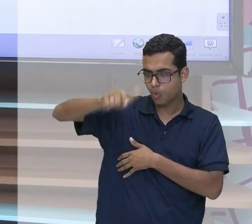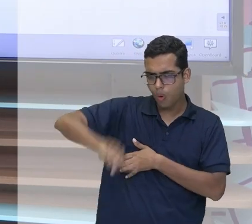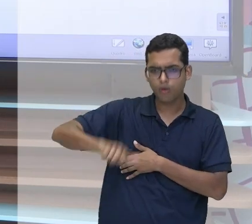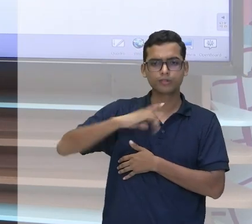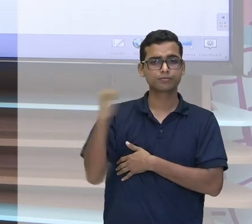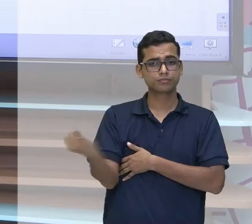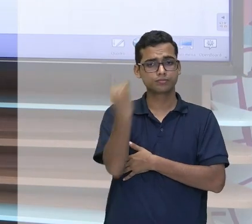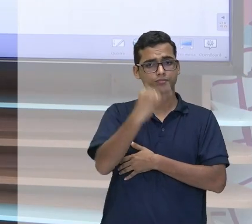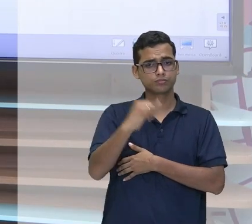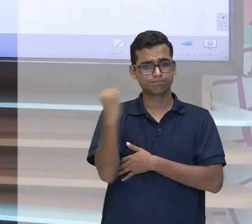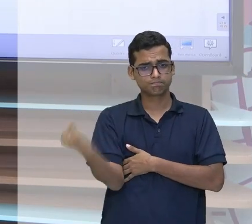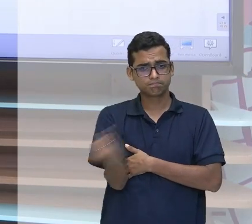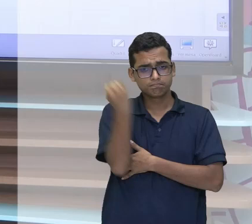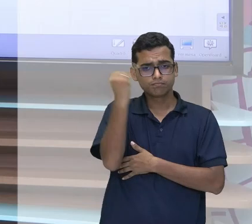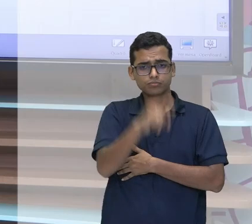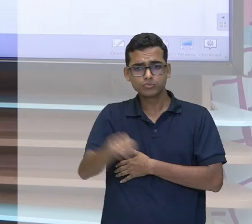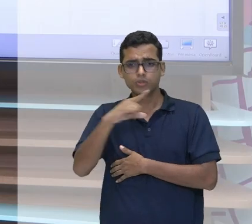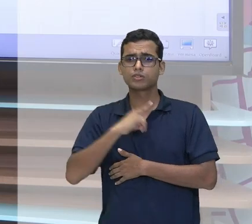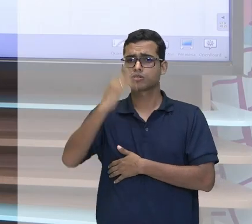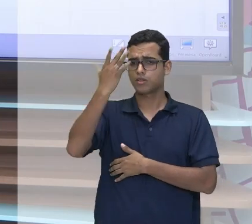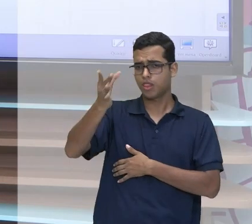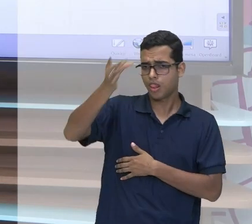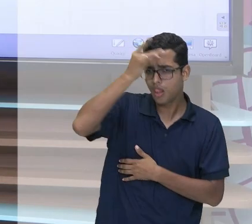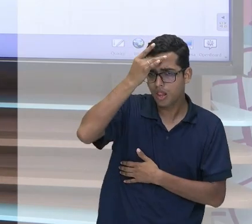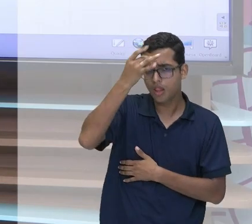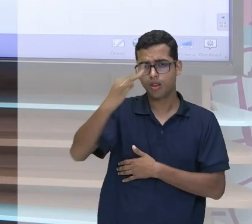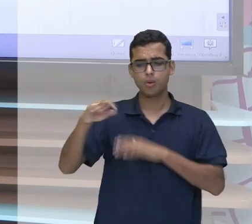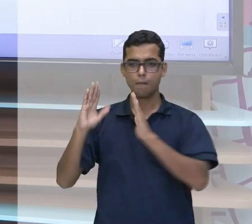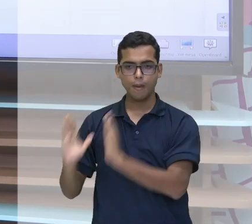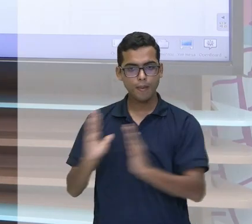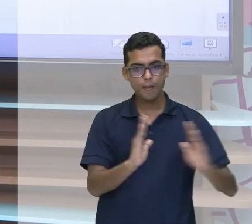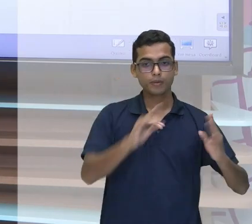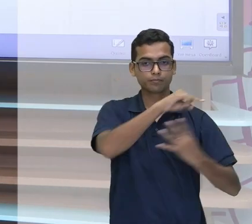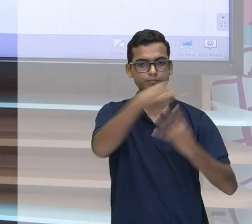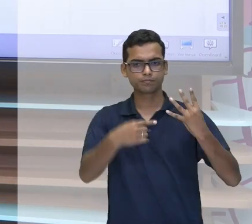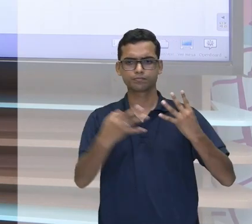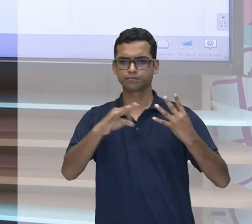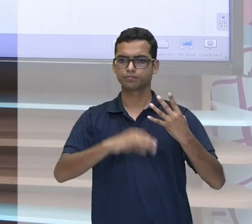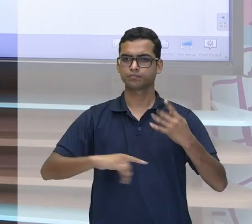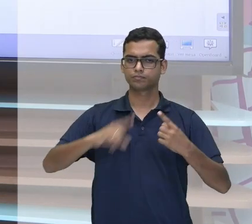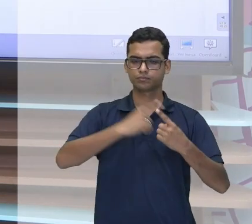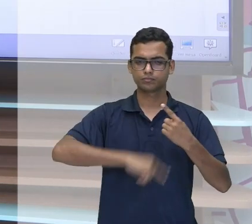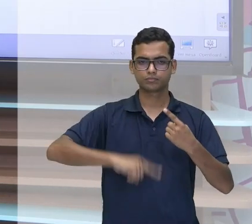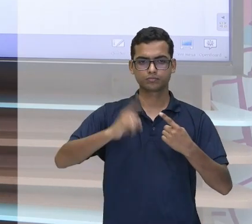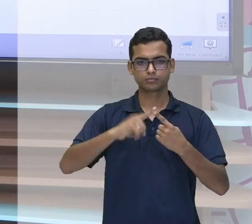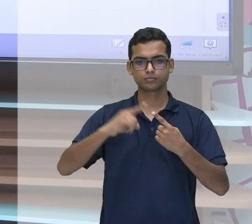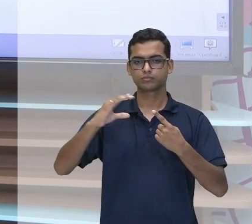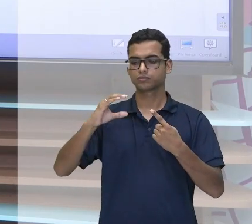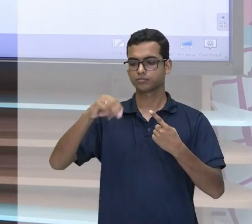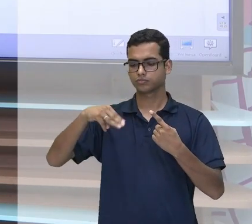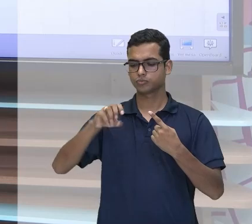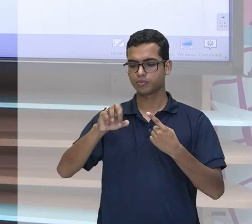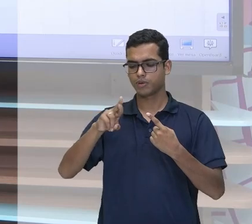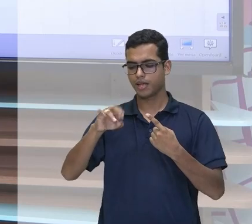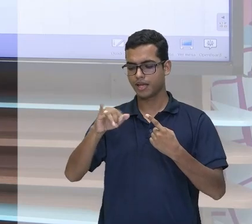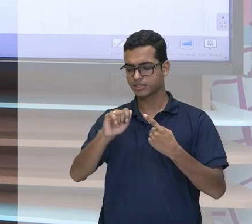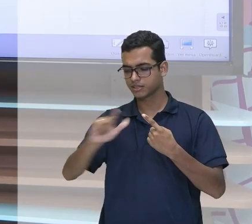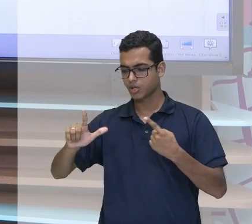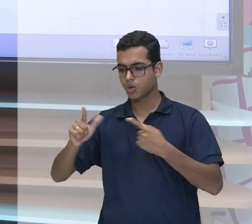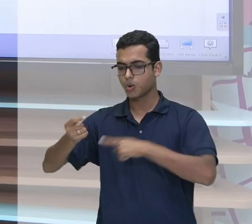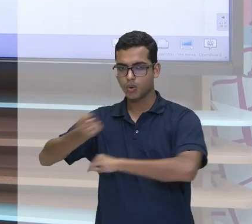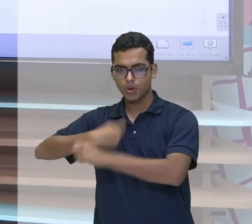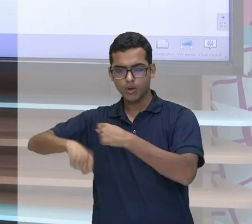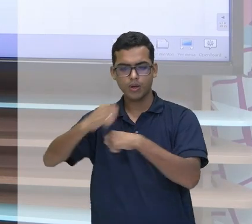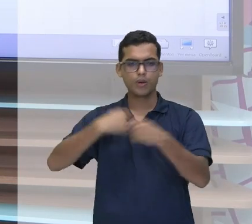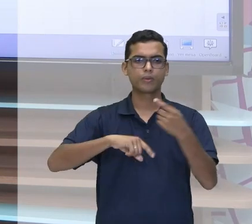modo de produção capitalista. Fases ou etapas, como vocês queiram, tá? Então, nós temos 4 fases no modo de produção capitalista. Nós temos a